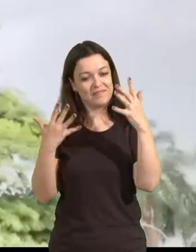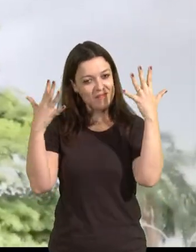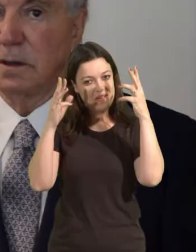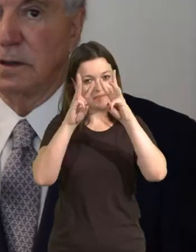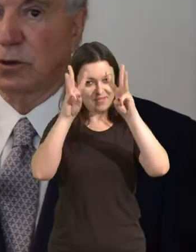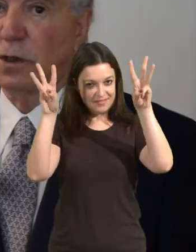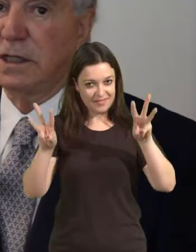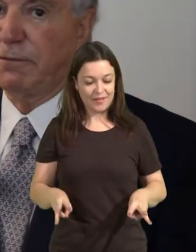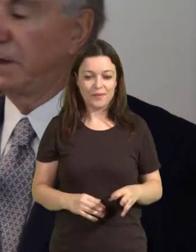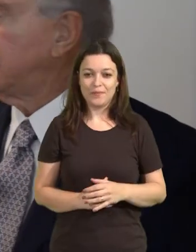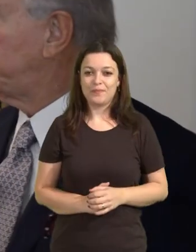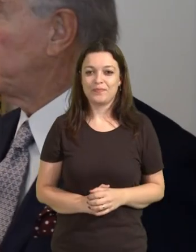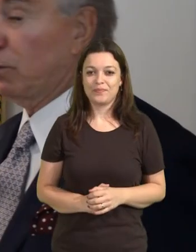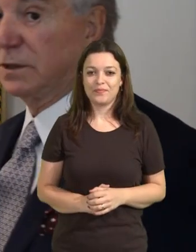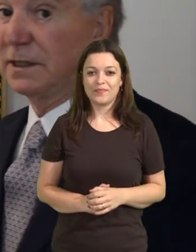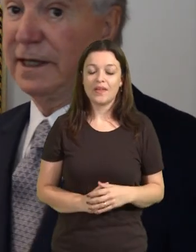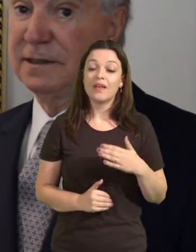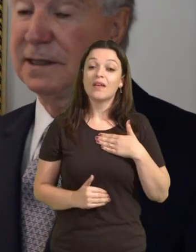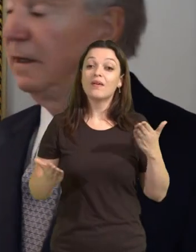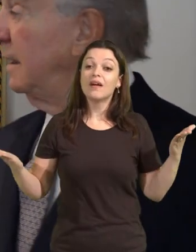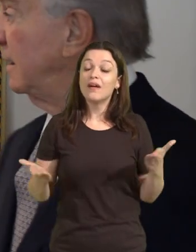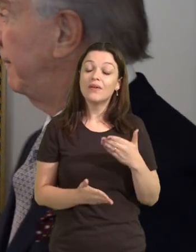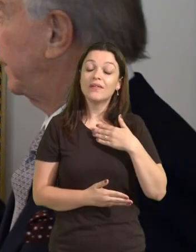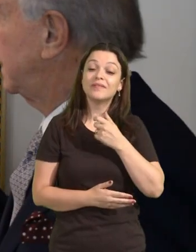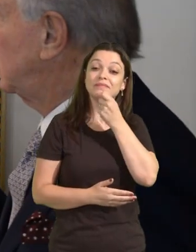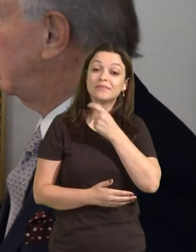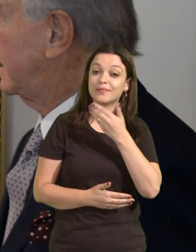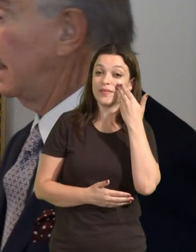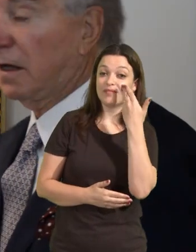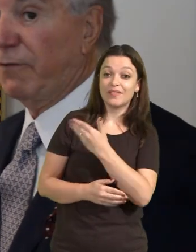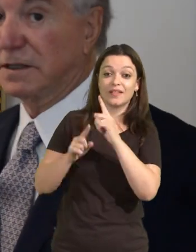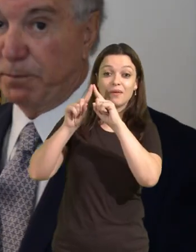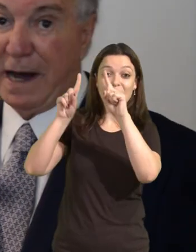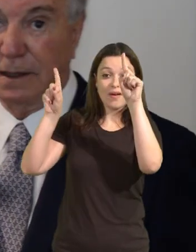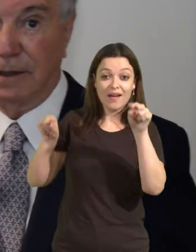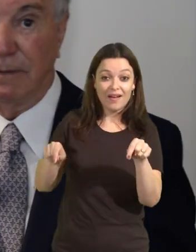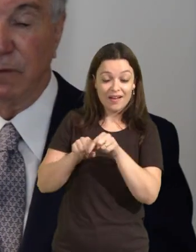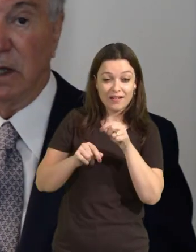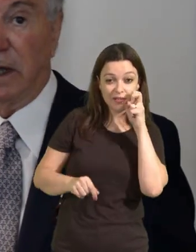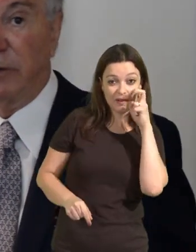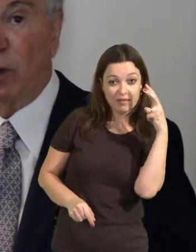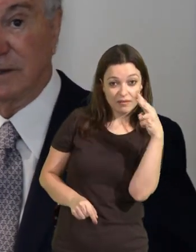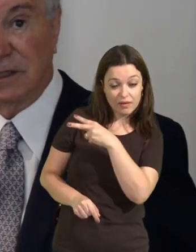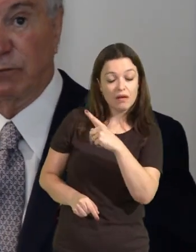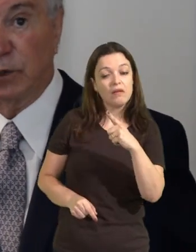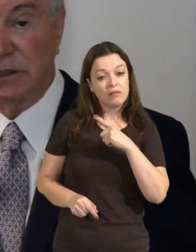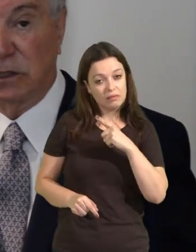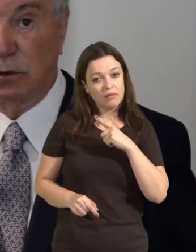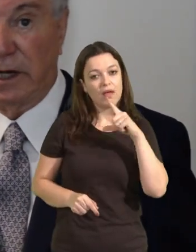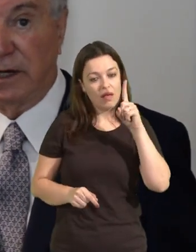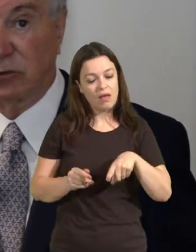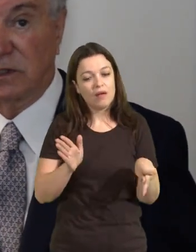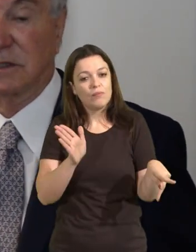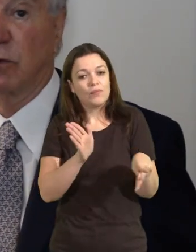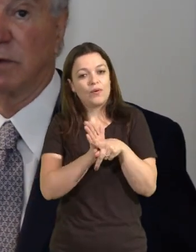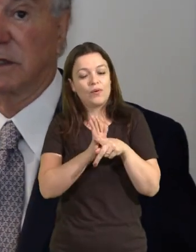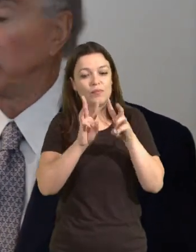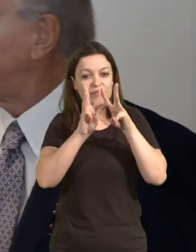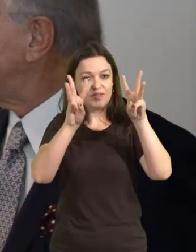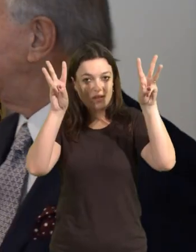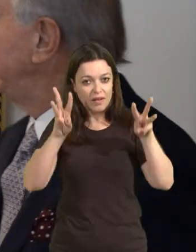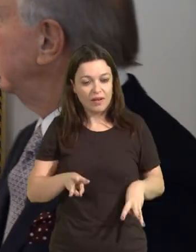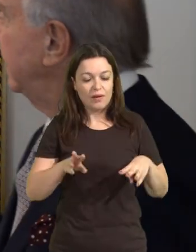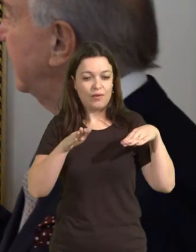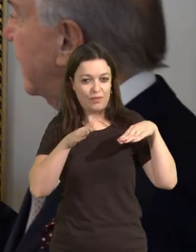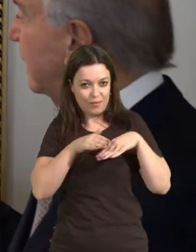Federal do Paraná. Estou aqui na frente, por uma coincidência, na frente de uma tela que faz parte do acervo da Associação Comercial